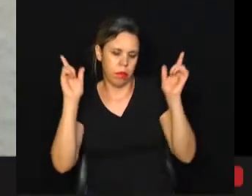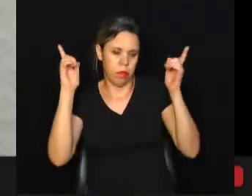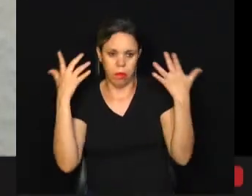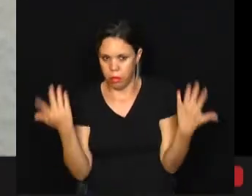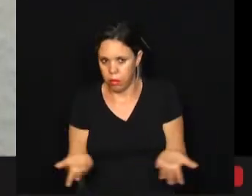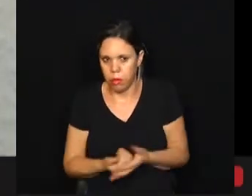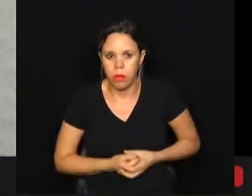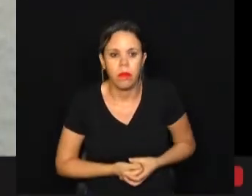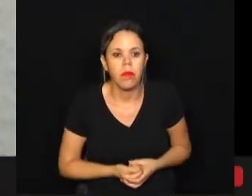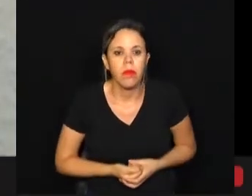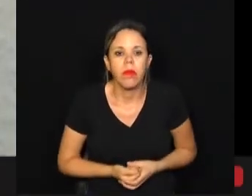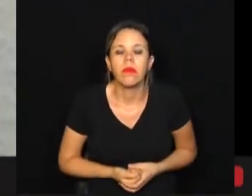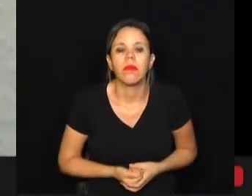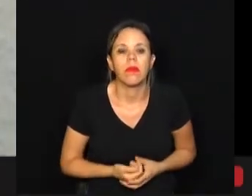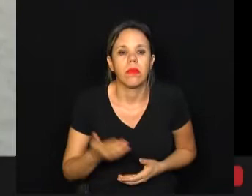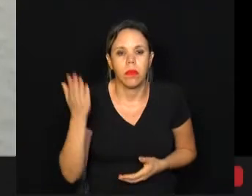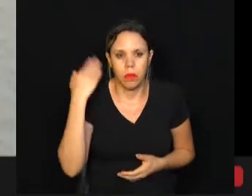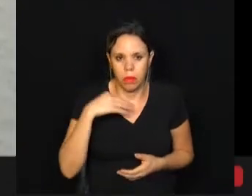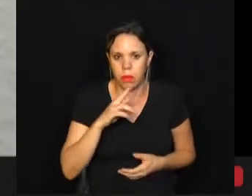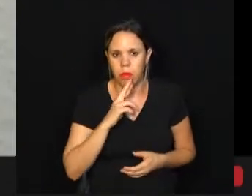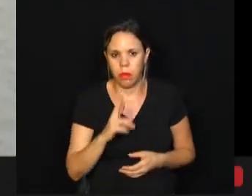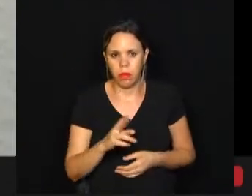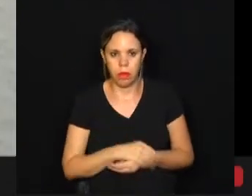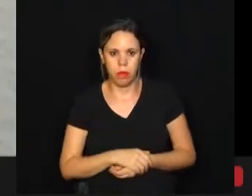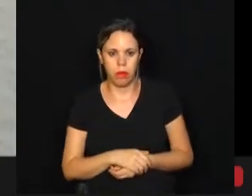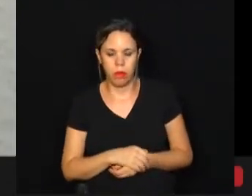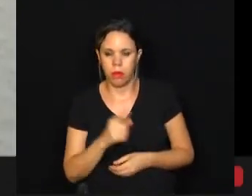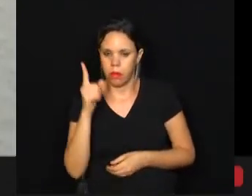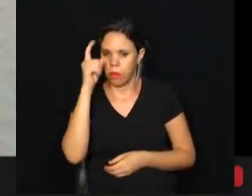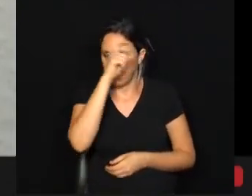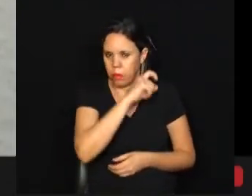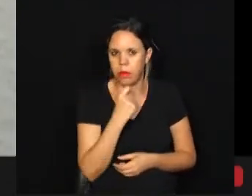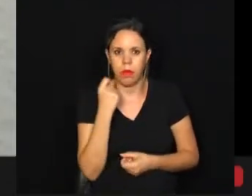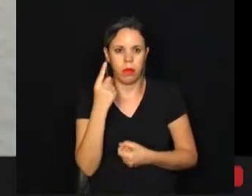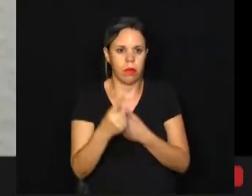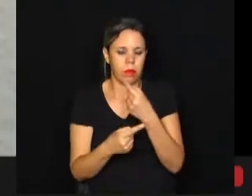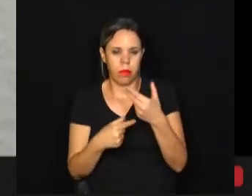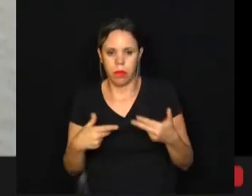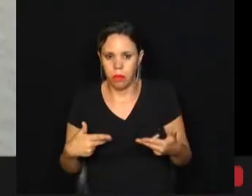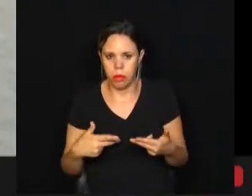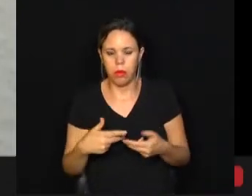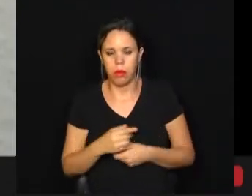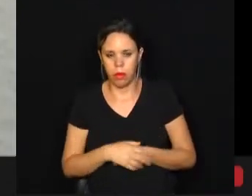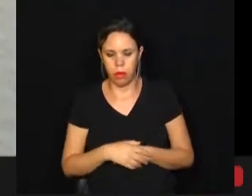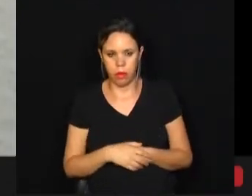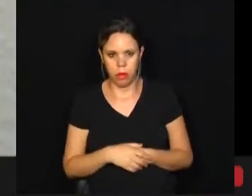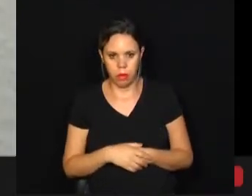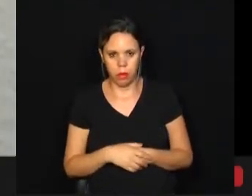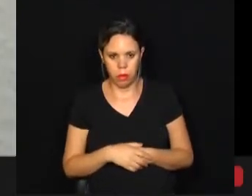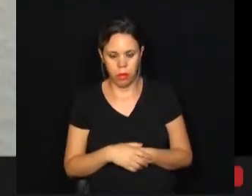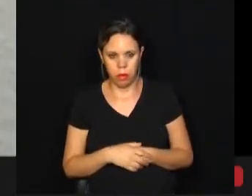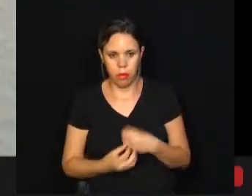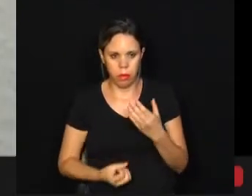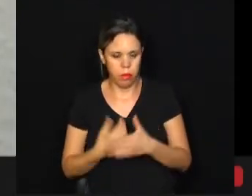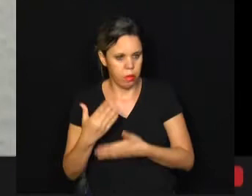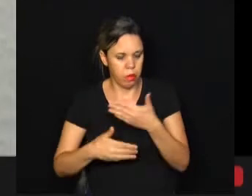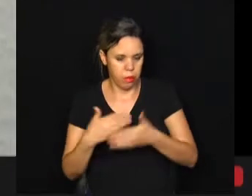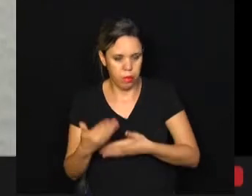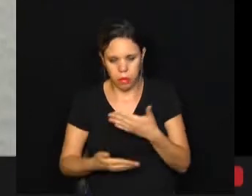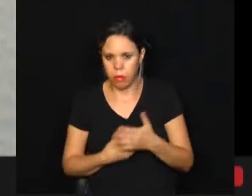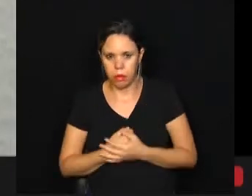Então, eu sei que é uma resposta difícil, tem algumas iniciativas mundo afora que estão surgindo, mas que